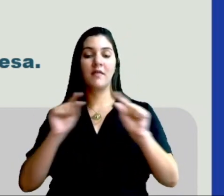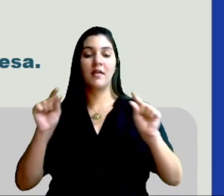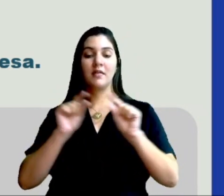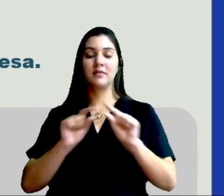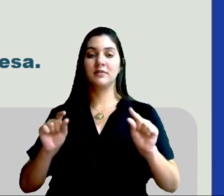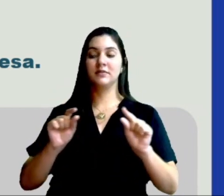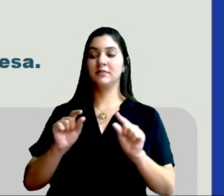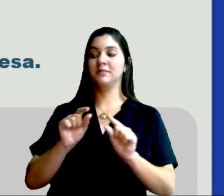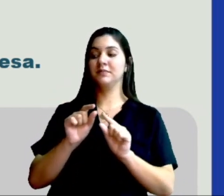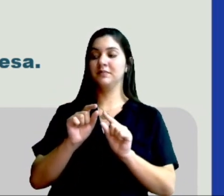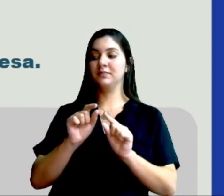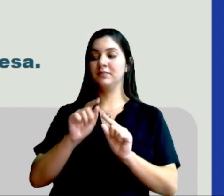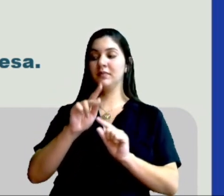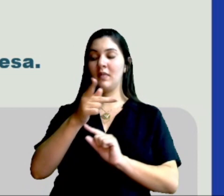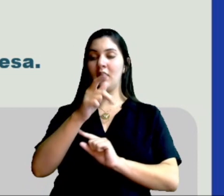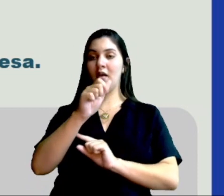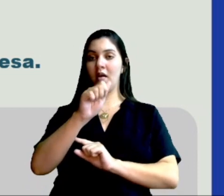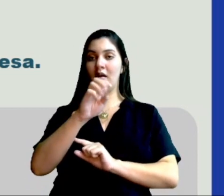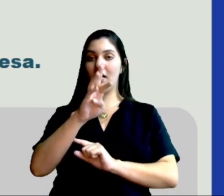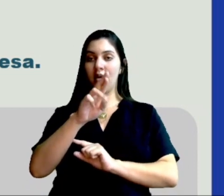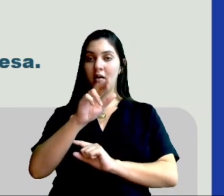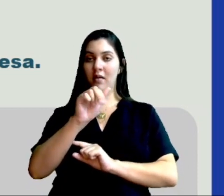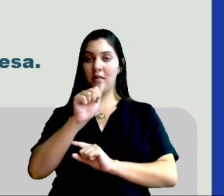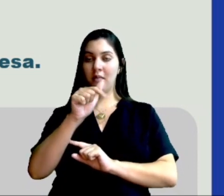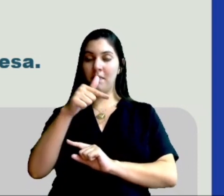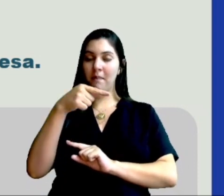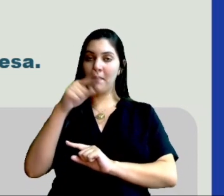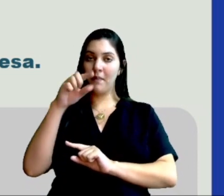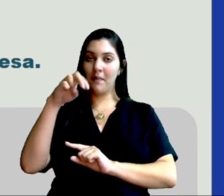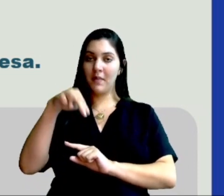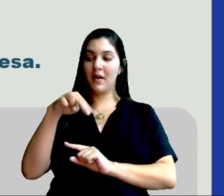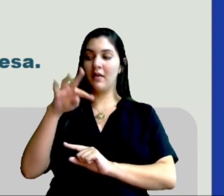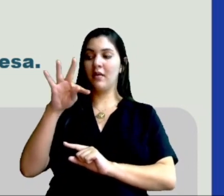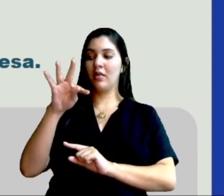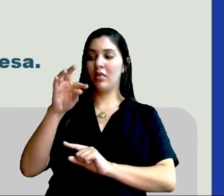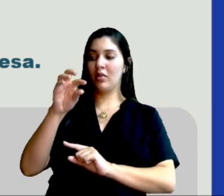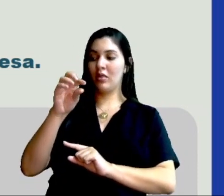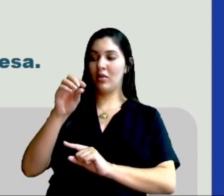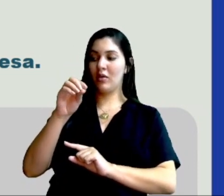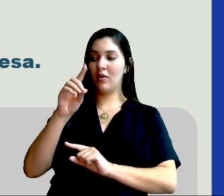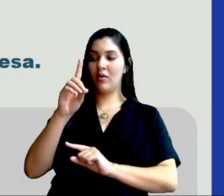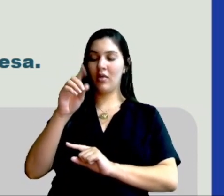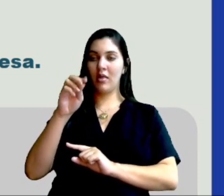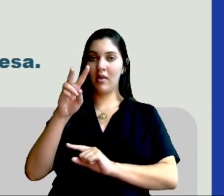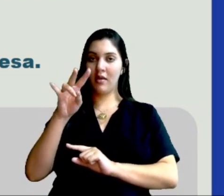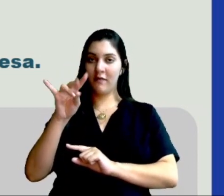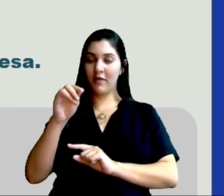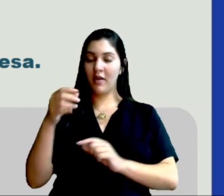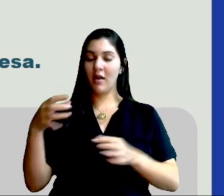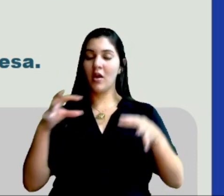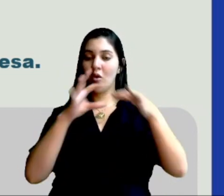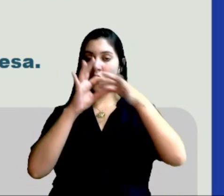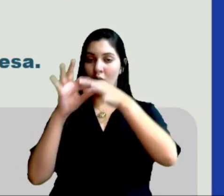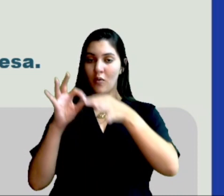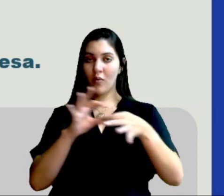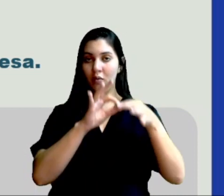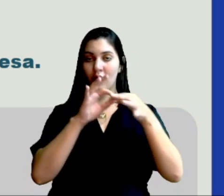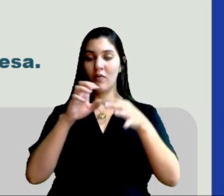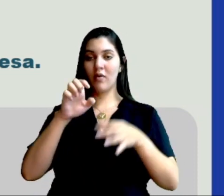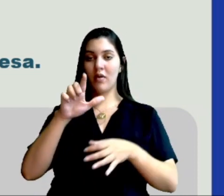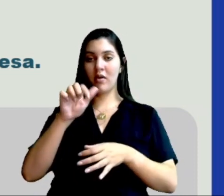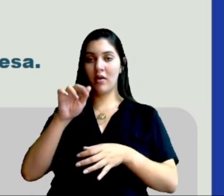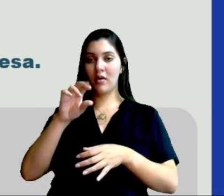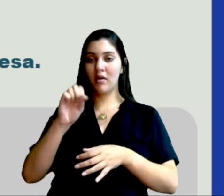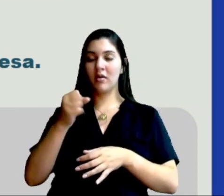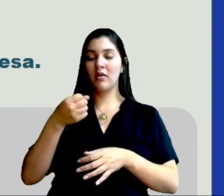llegado todavía. Por quê? Habrán, conjugado, concordando com ellas,